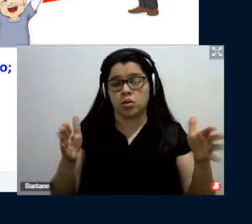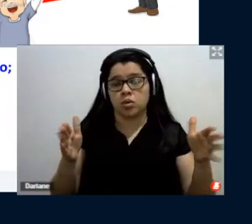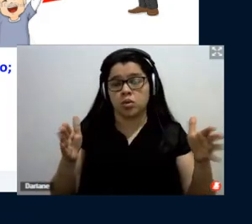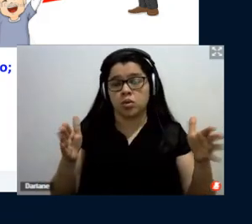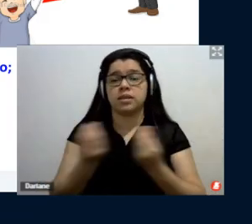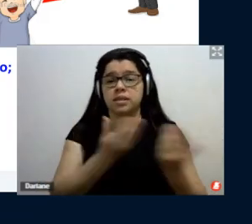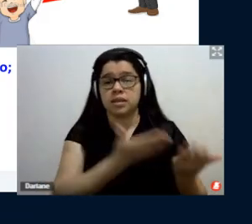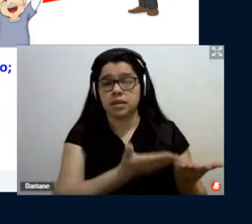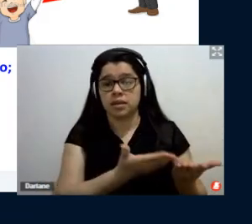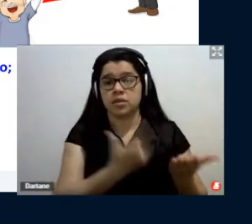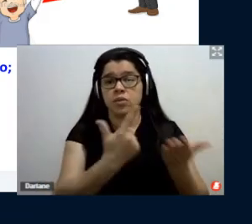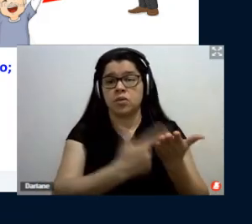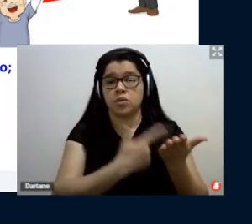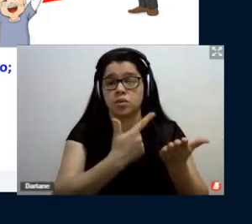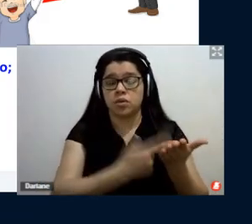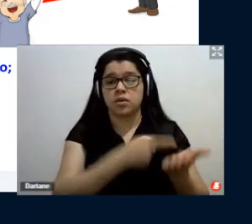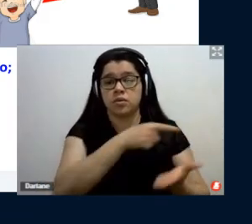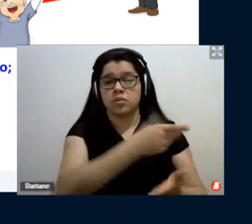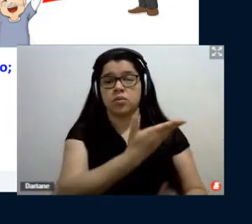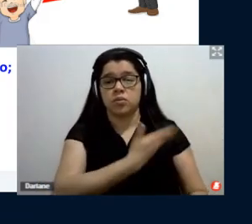ontem.